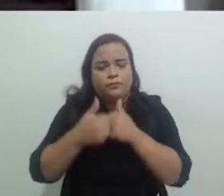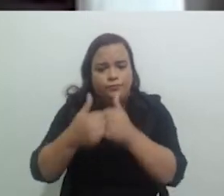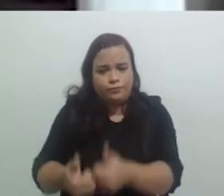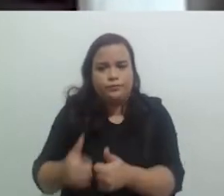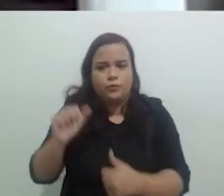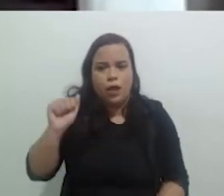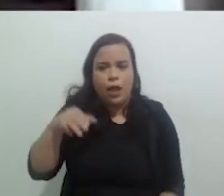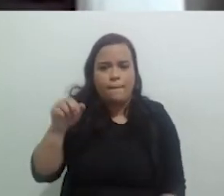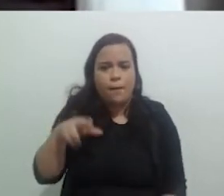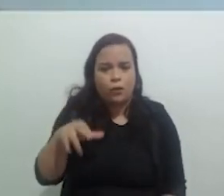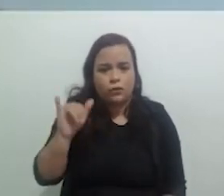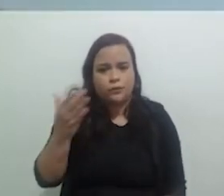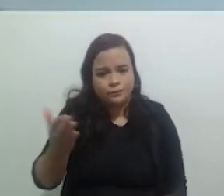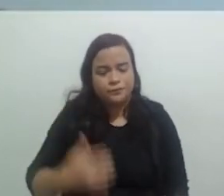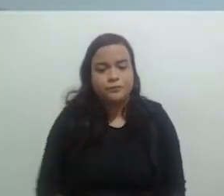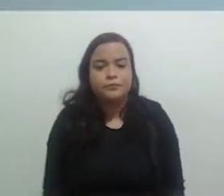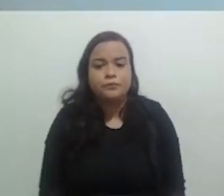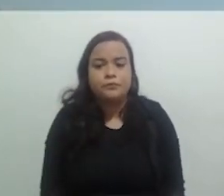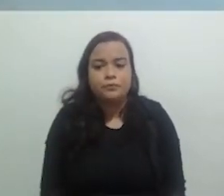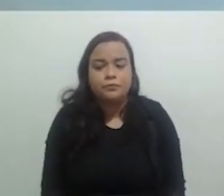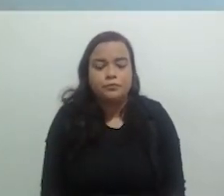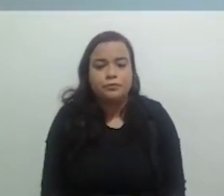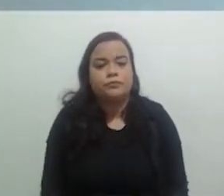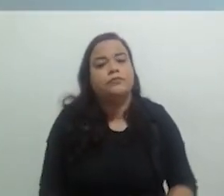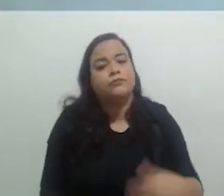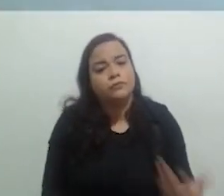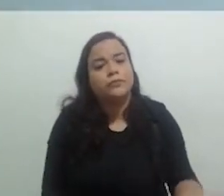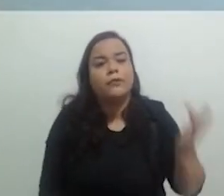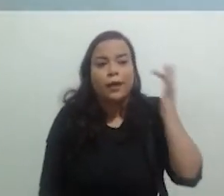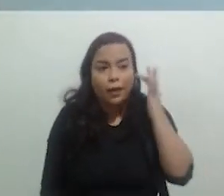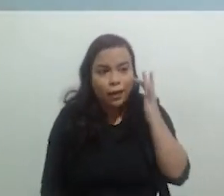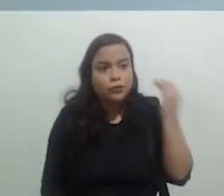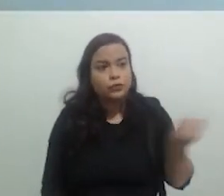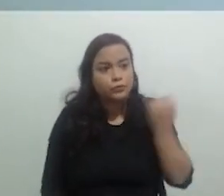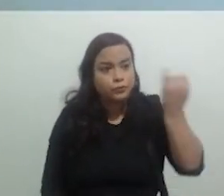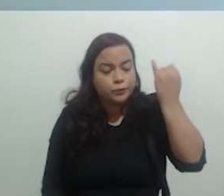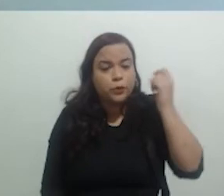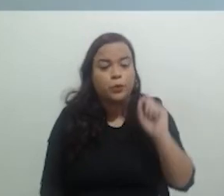Então, eu acho que o interessante, prevalecendo esse entendimento, é